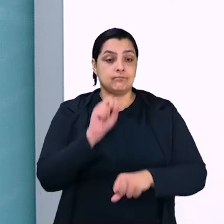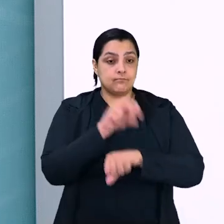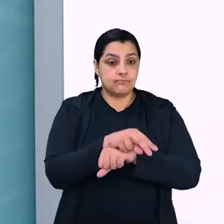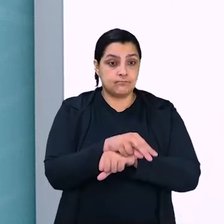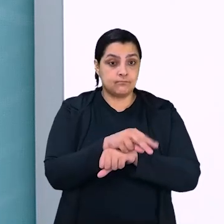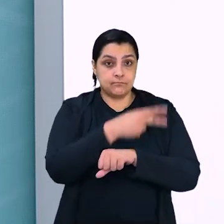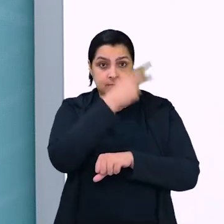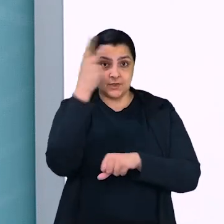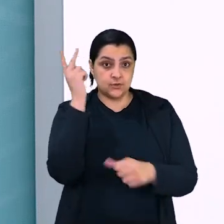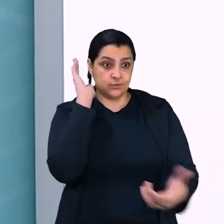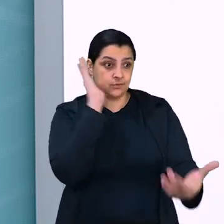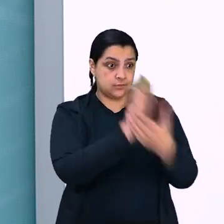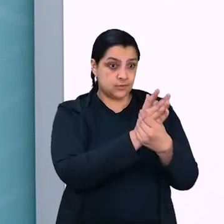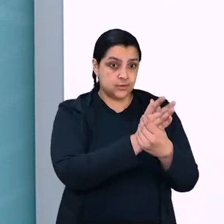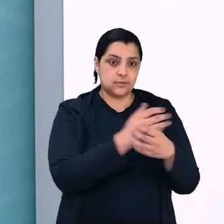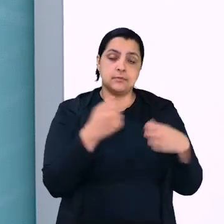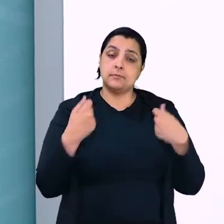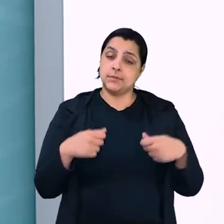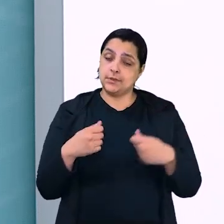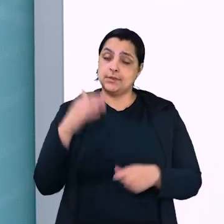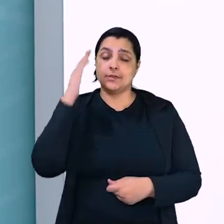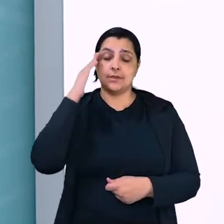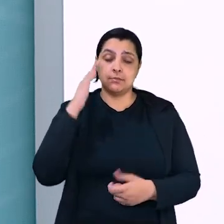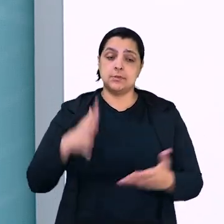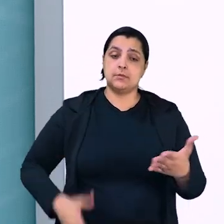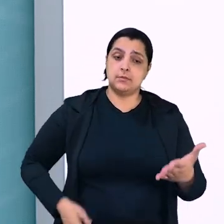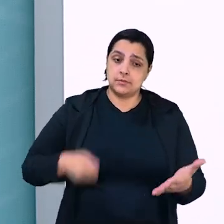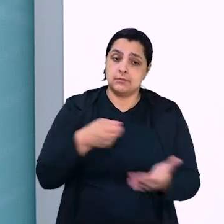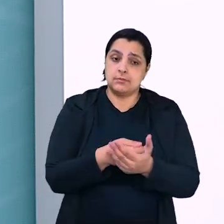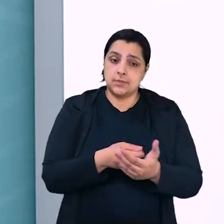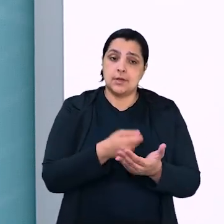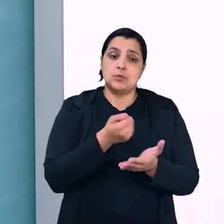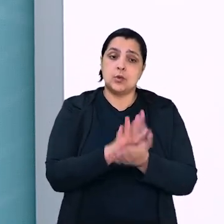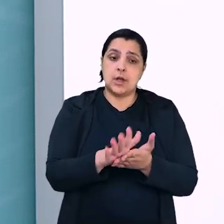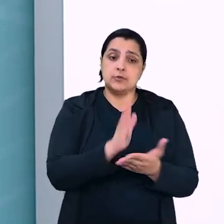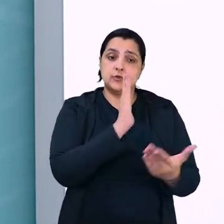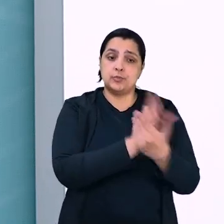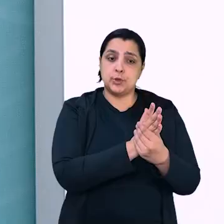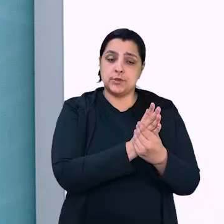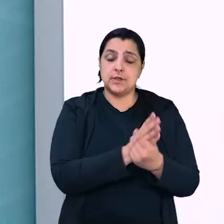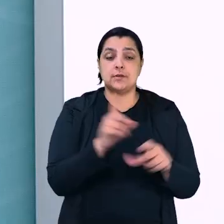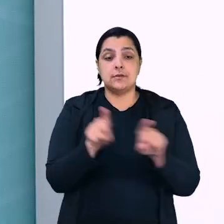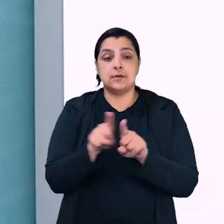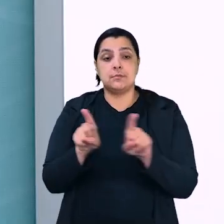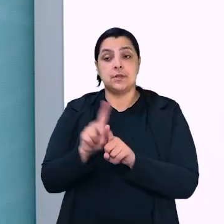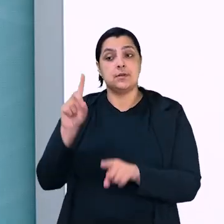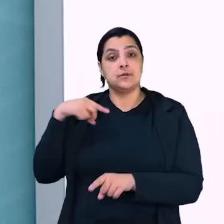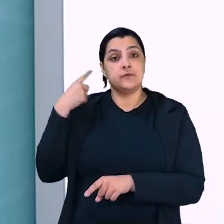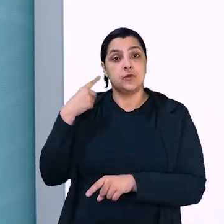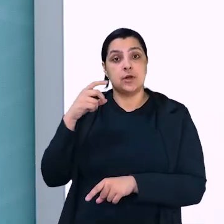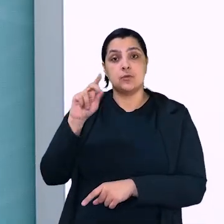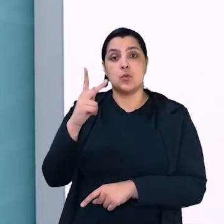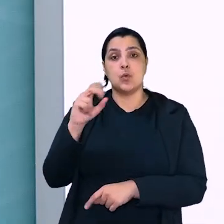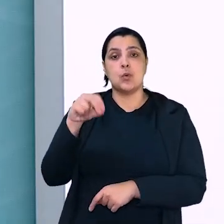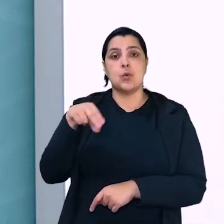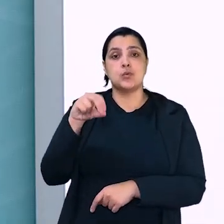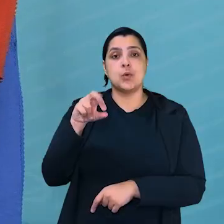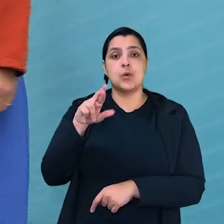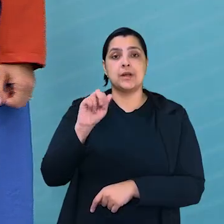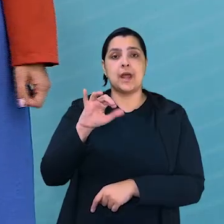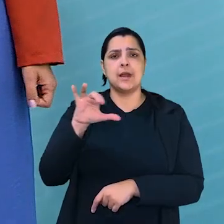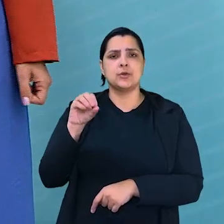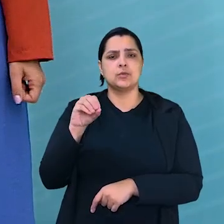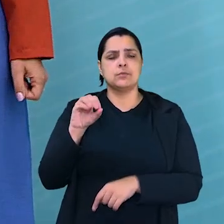Quem ingressa com uma ação na Justiça deve estar pronto para arcar com as custas processuais e com os honorários